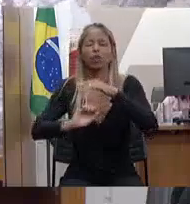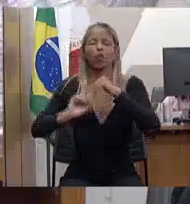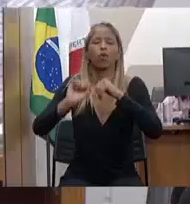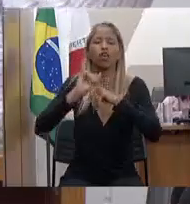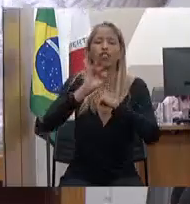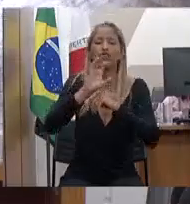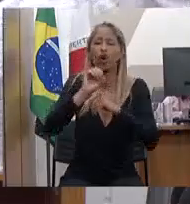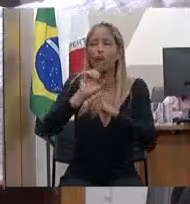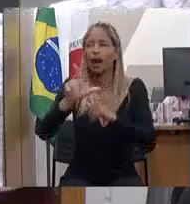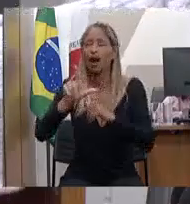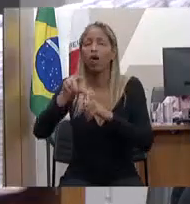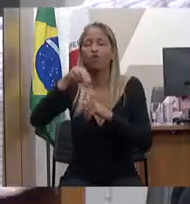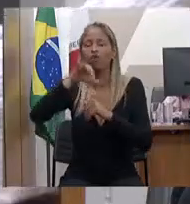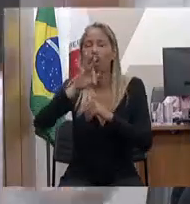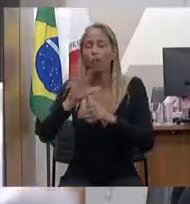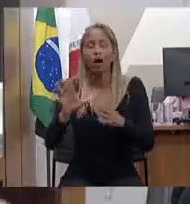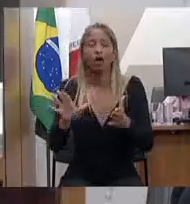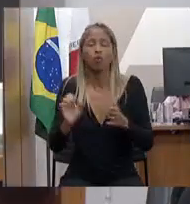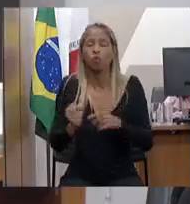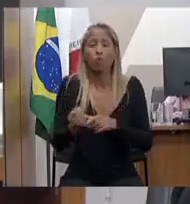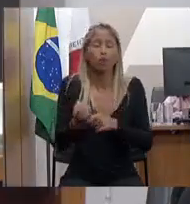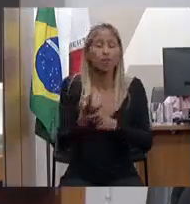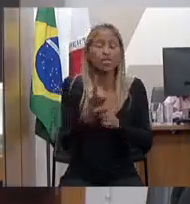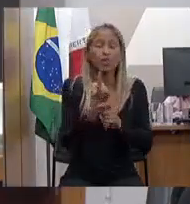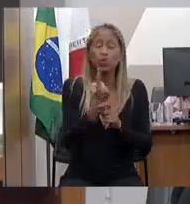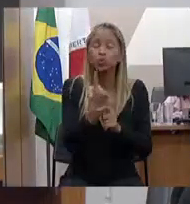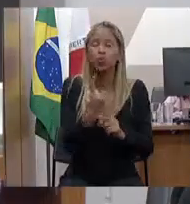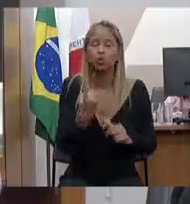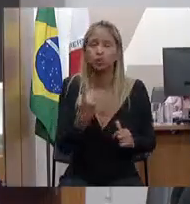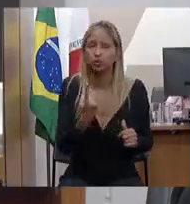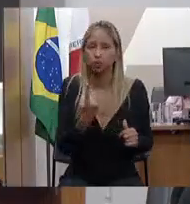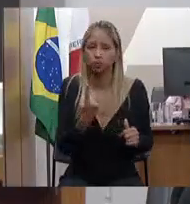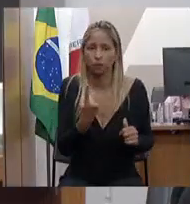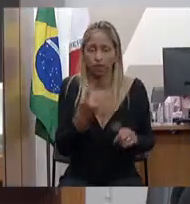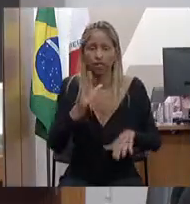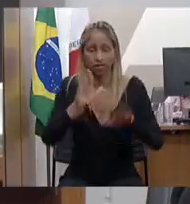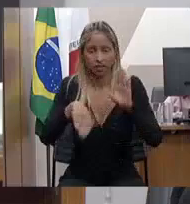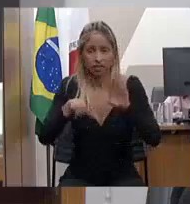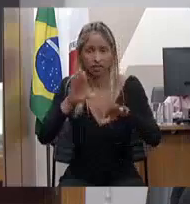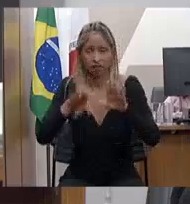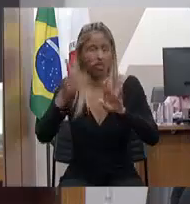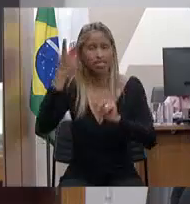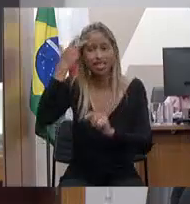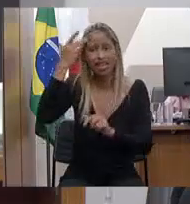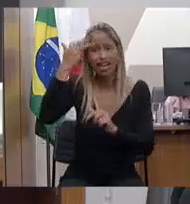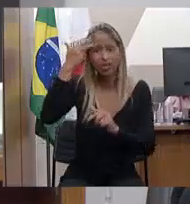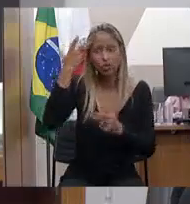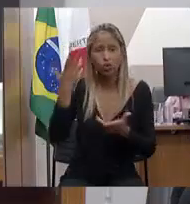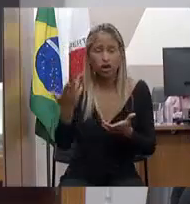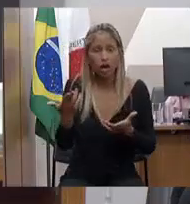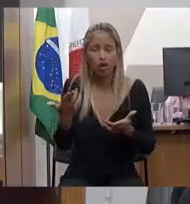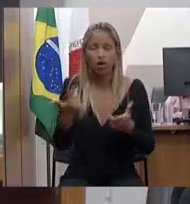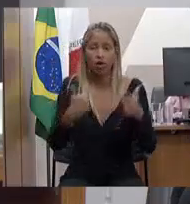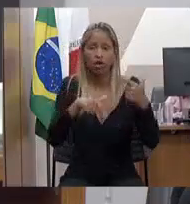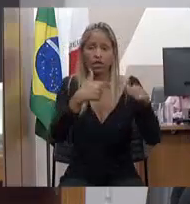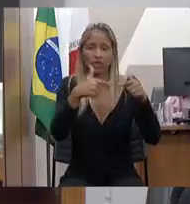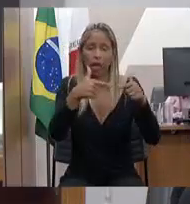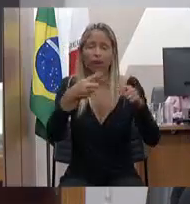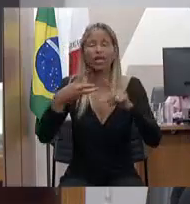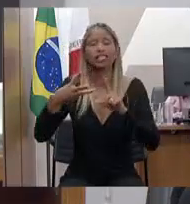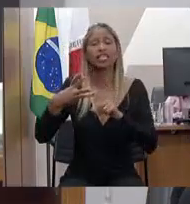aqui é um absurdo né Se a gente for e talvez para achar como natural e trabalho